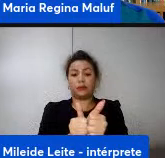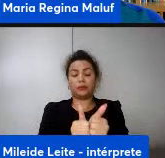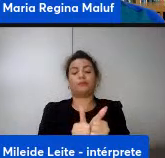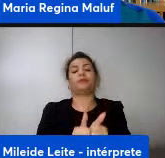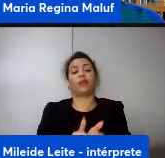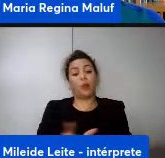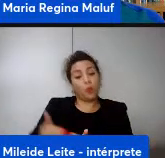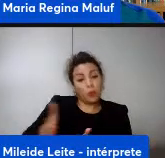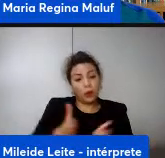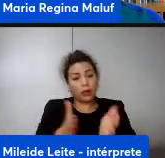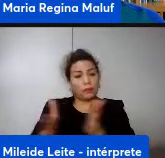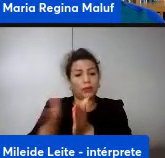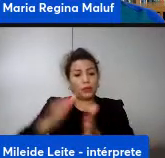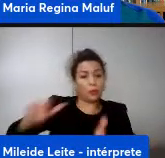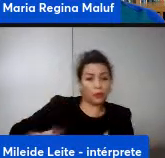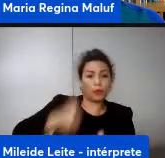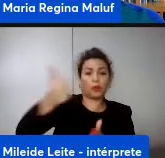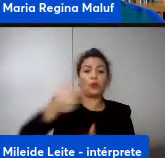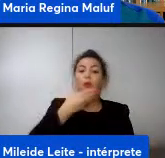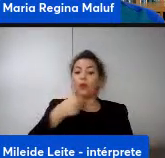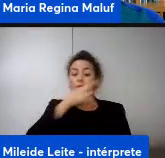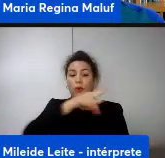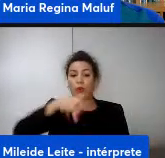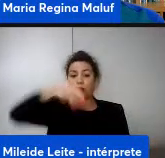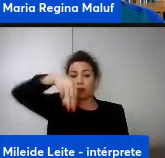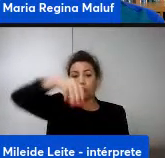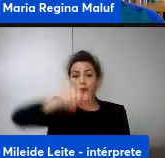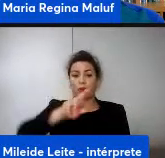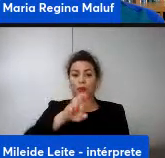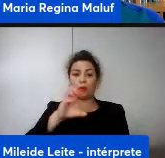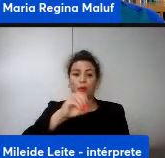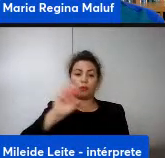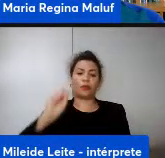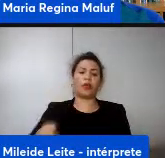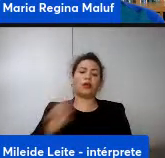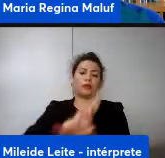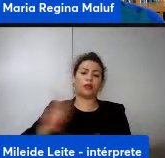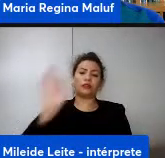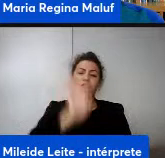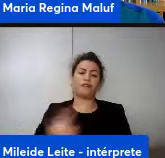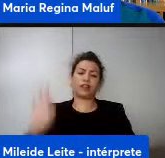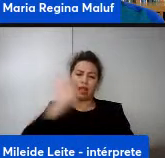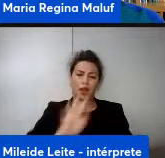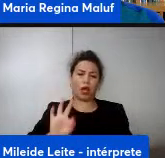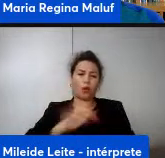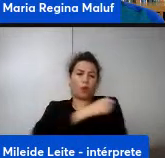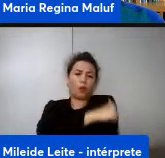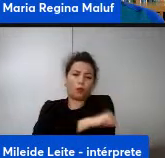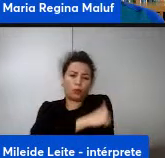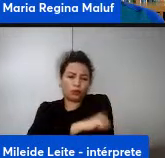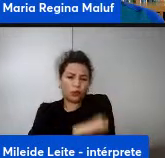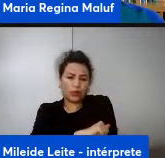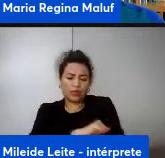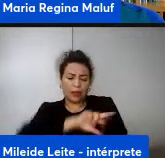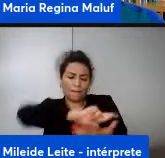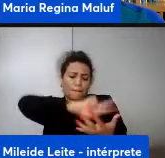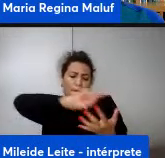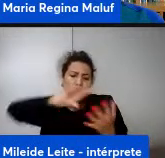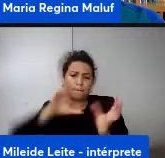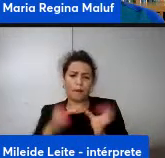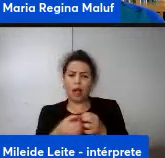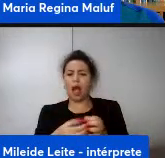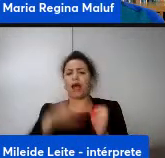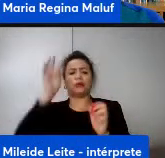trilhada pioneiramente pelo professor Marcos Maia, da Federal do Rio de Janeiro, né? O conjunto de teorias e